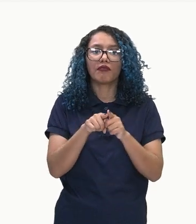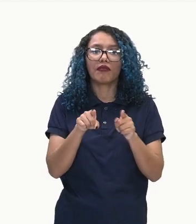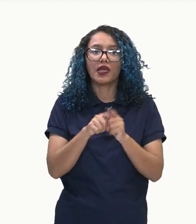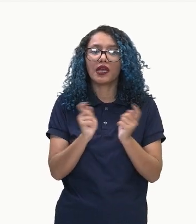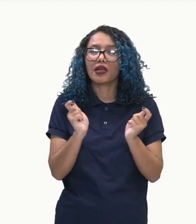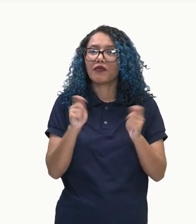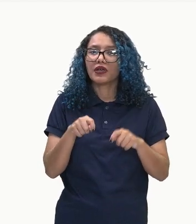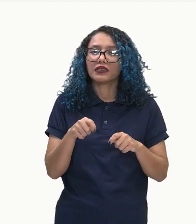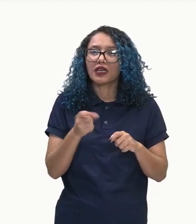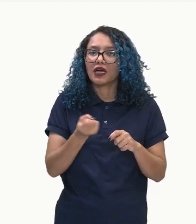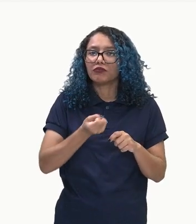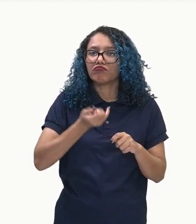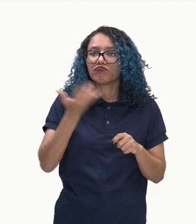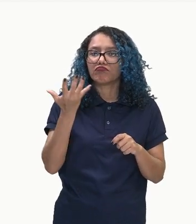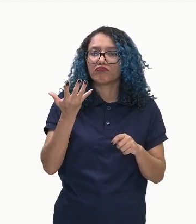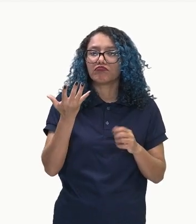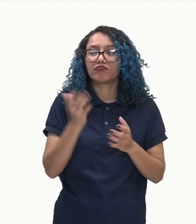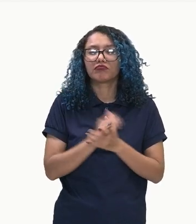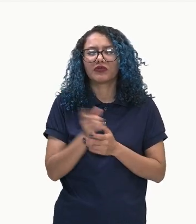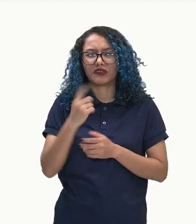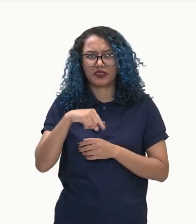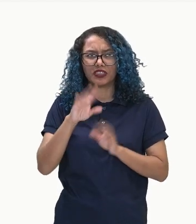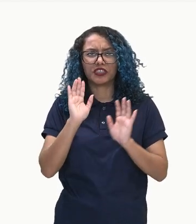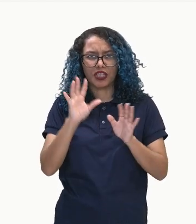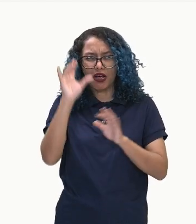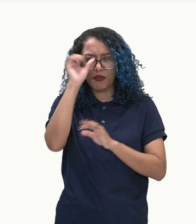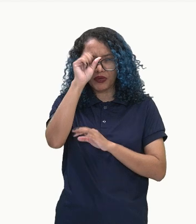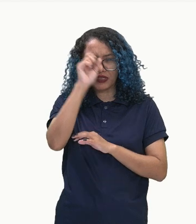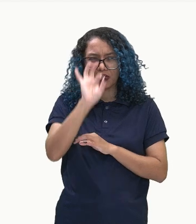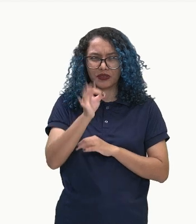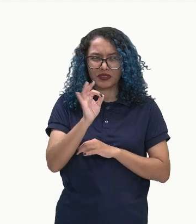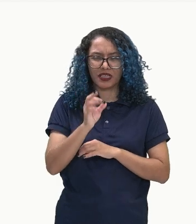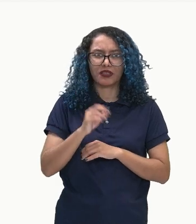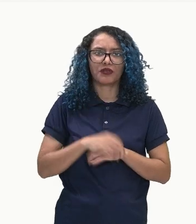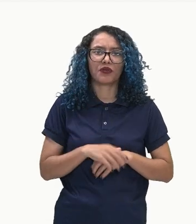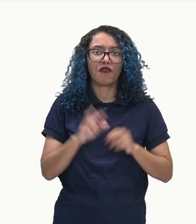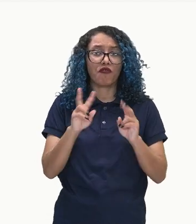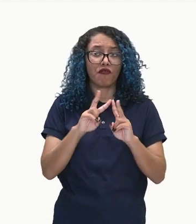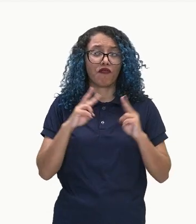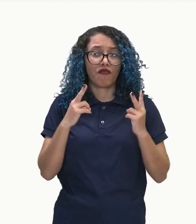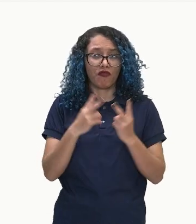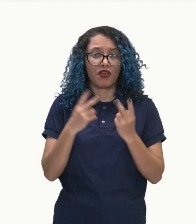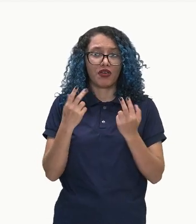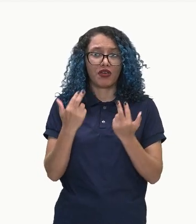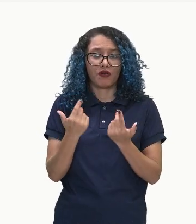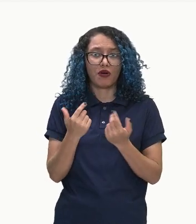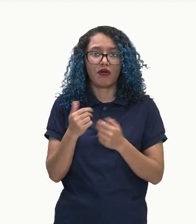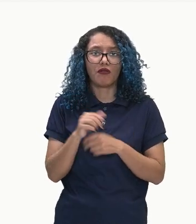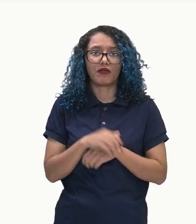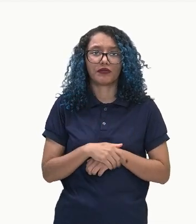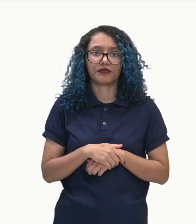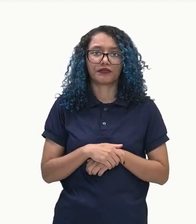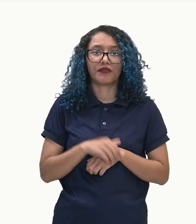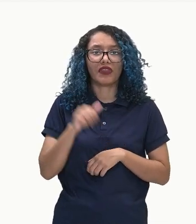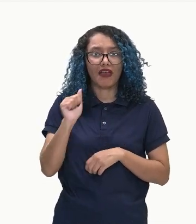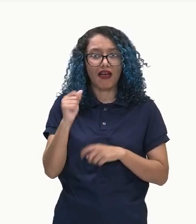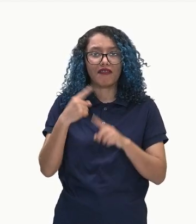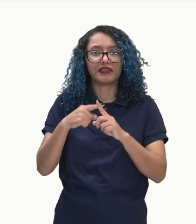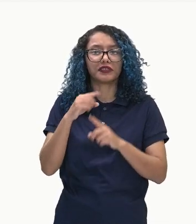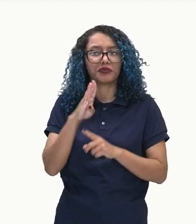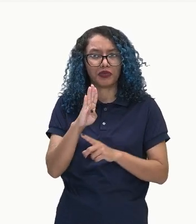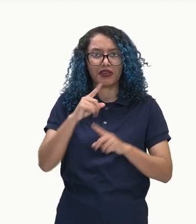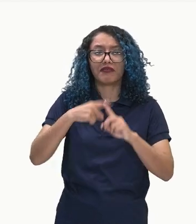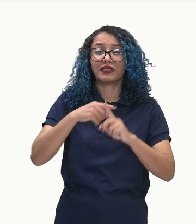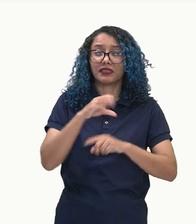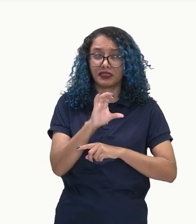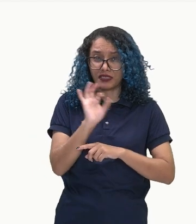o volume, você aprendeu. Volume é igual ao comprimento vezes largura vezes altura, ou A vezes B vezes